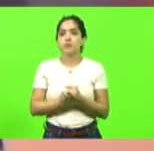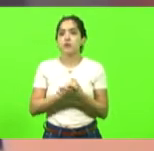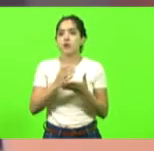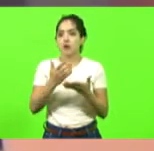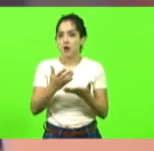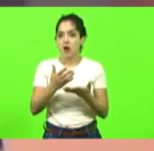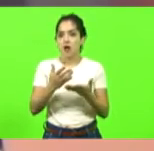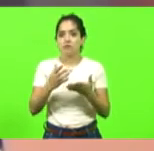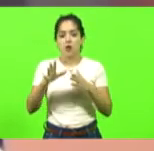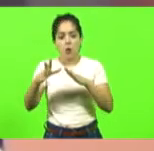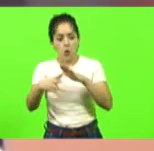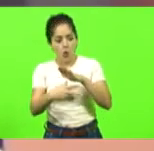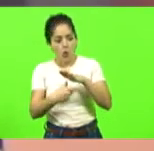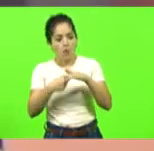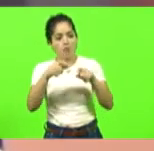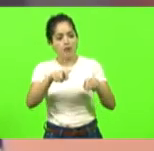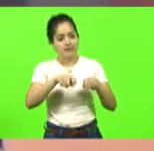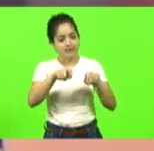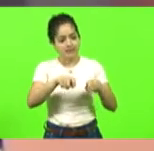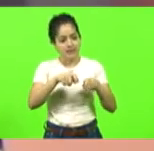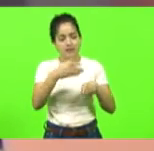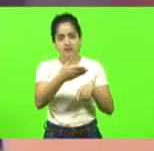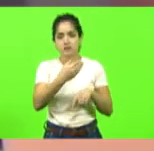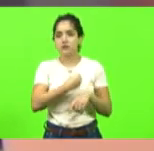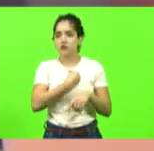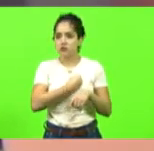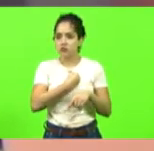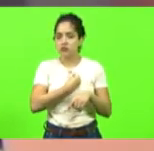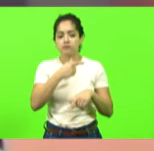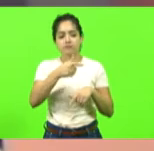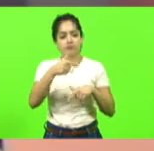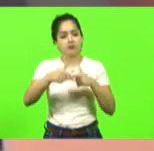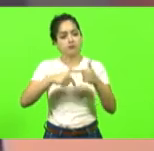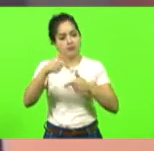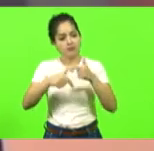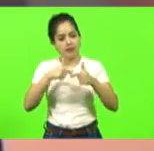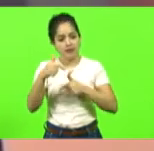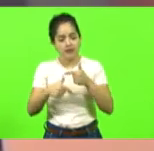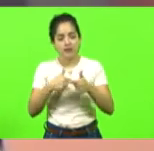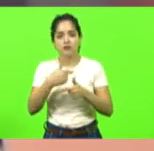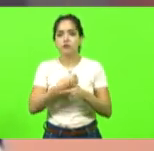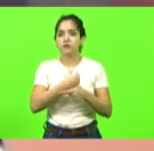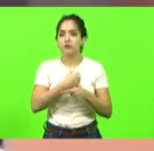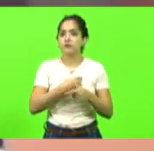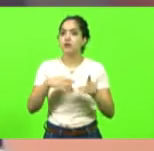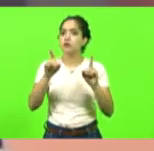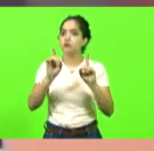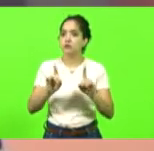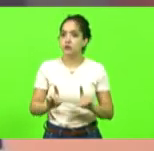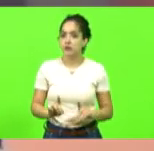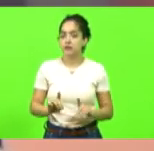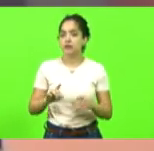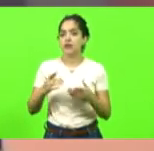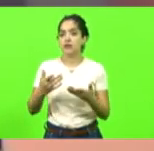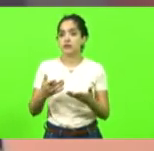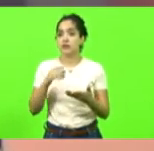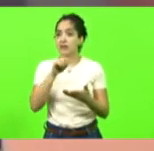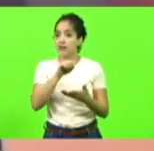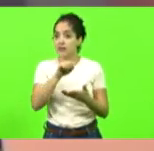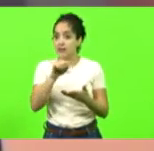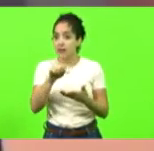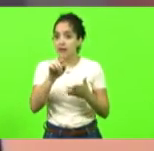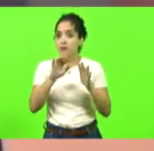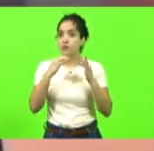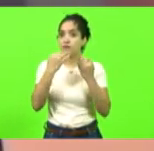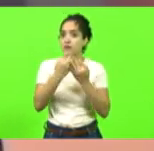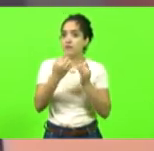roubam as terras de quem lá estão trabalhando, vivendo com dignidade, de quem lá está com sua família,